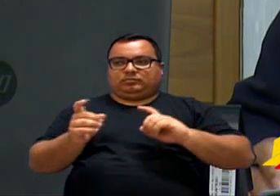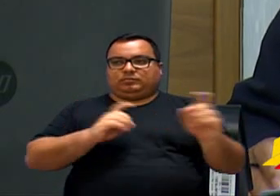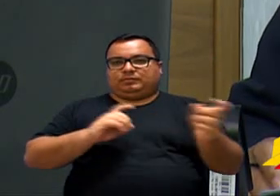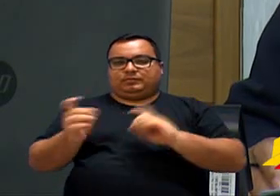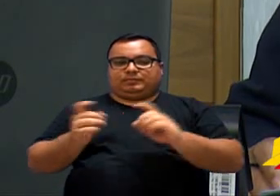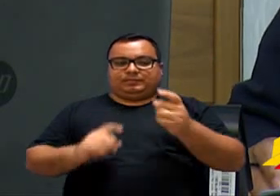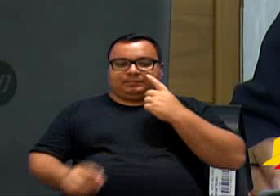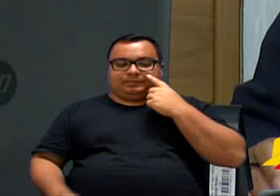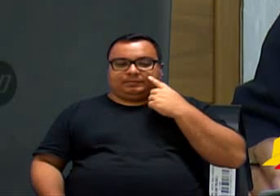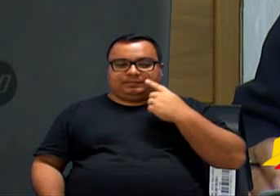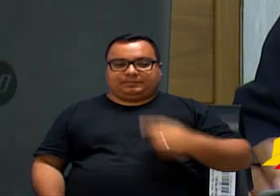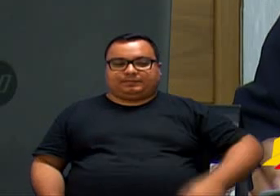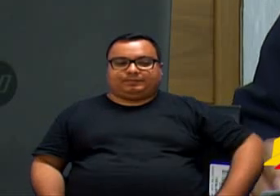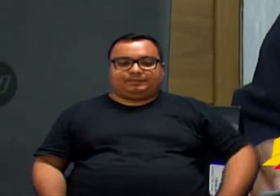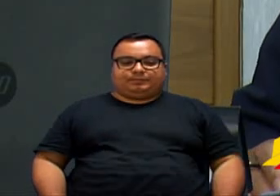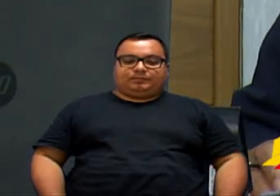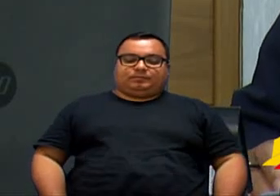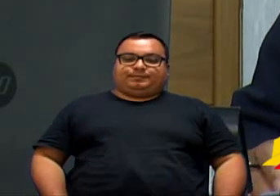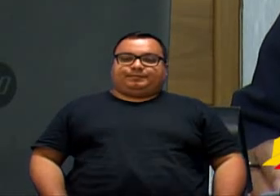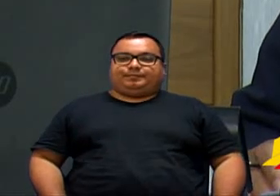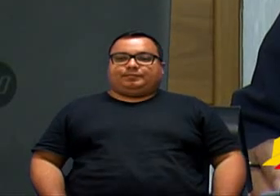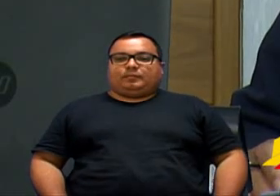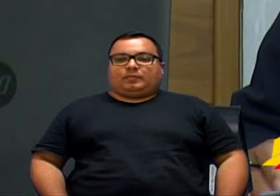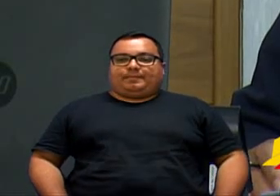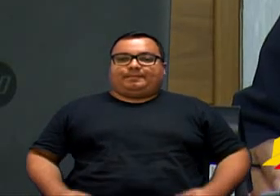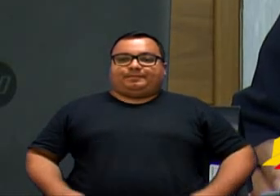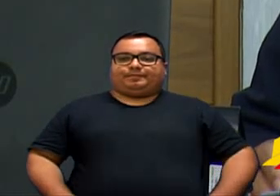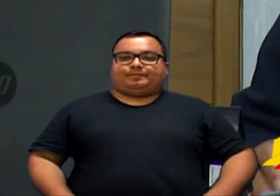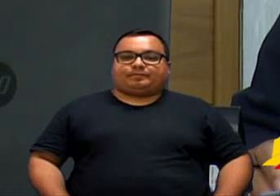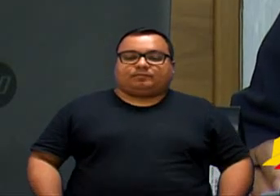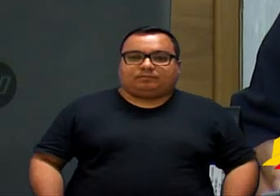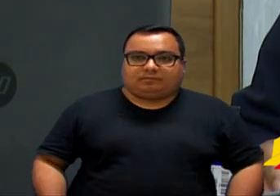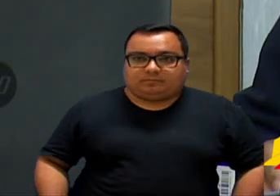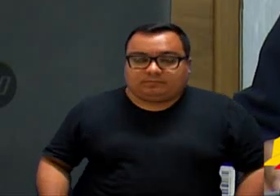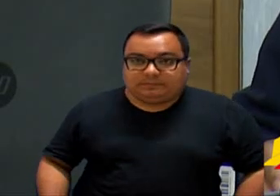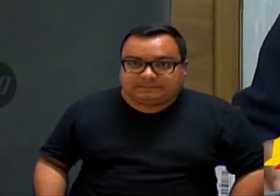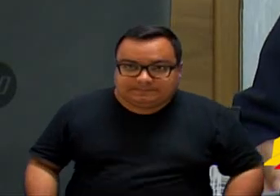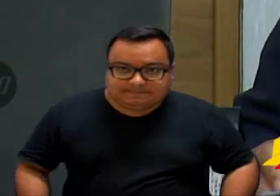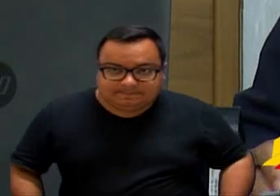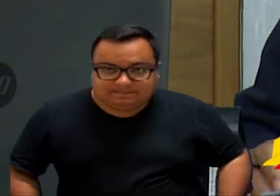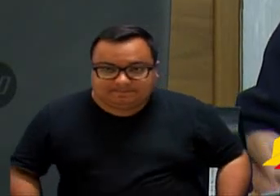fez a deliberação? Já. Foi essa próxima que nós estávamos, essa que nós estávamos confirmando a presença.